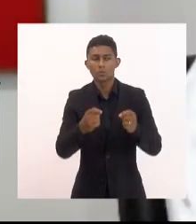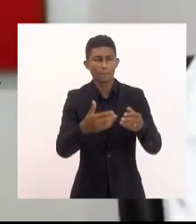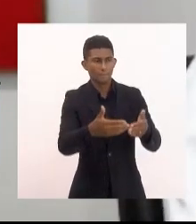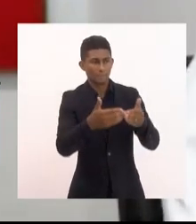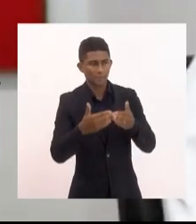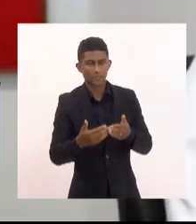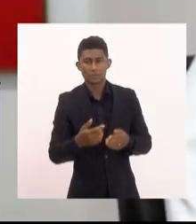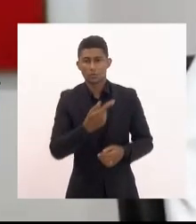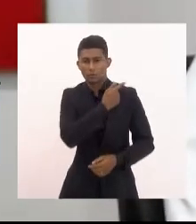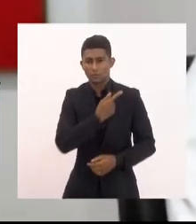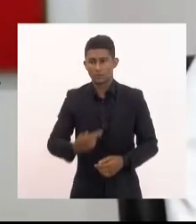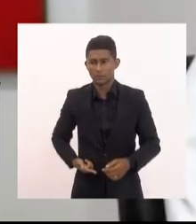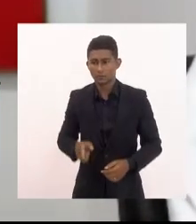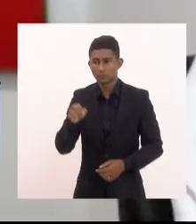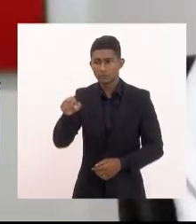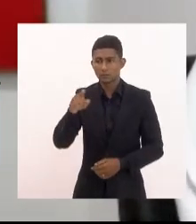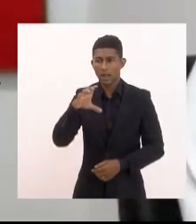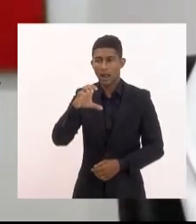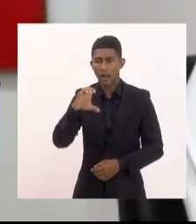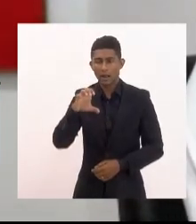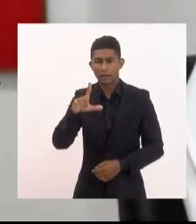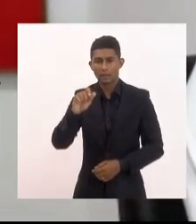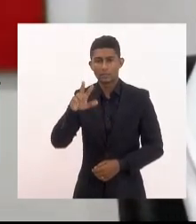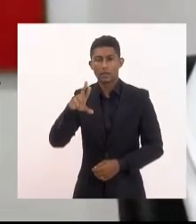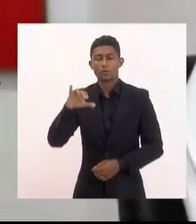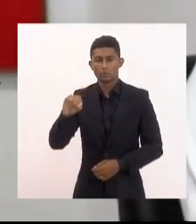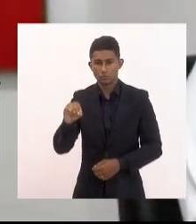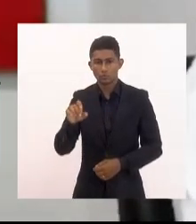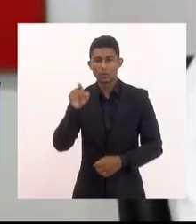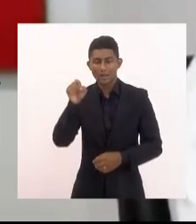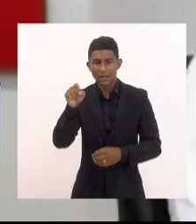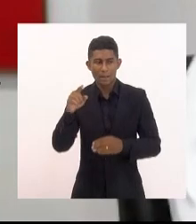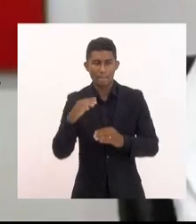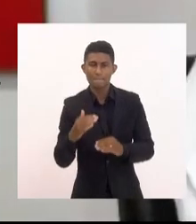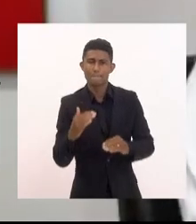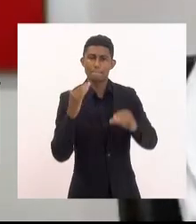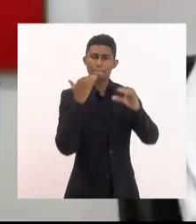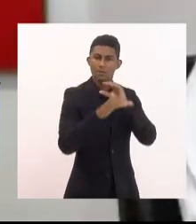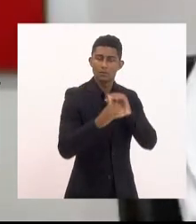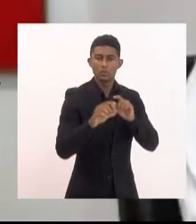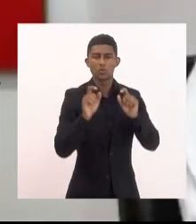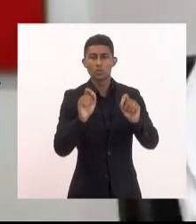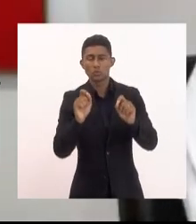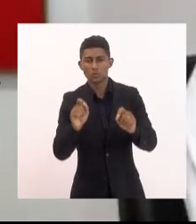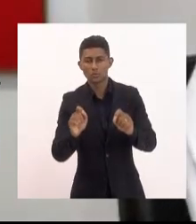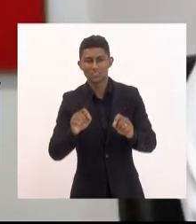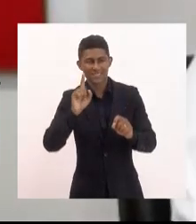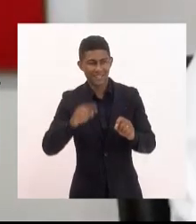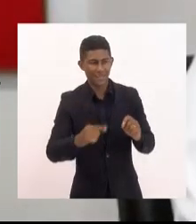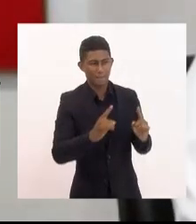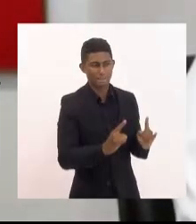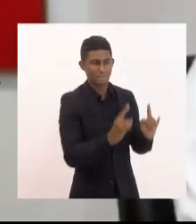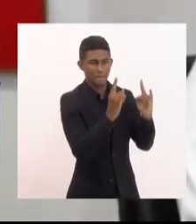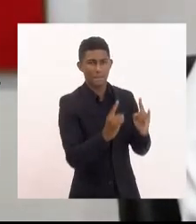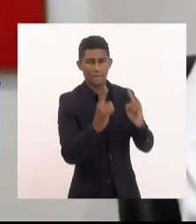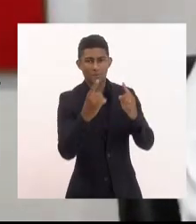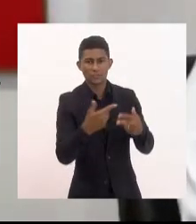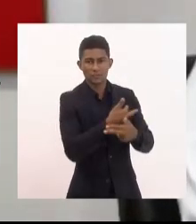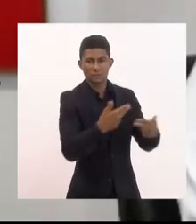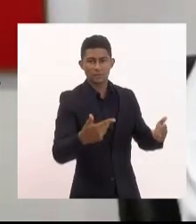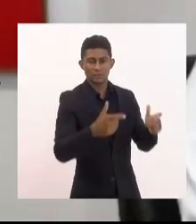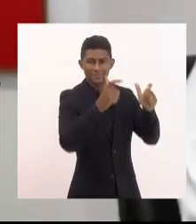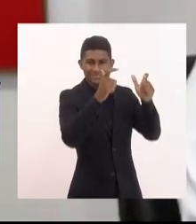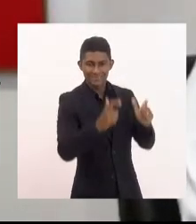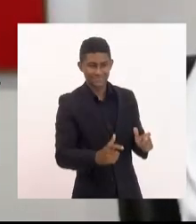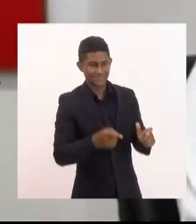seu governador do Estado do Rio de Janeiro, Cláudio Castro, envio de mensagem expondo sobre a regularização fundiária dos imóveis localizados na comunidade